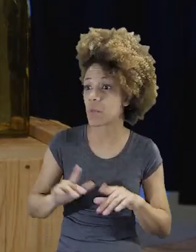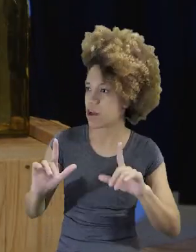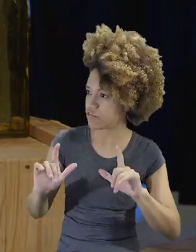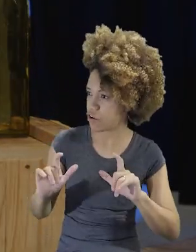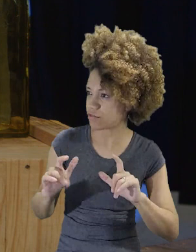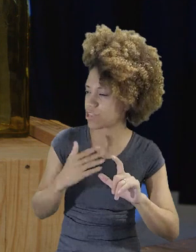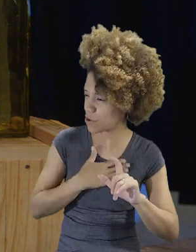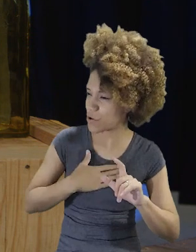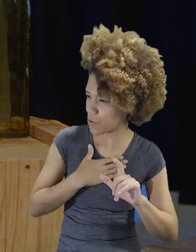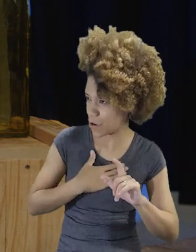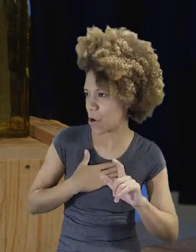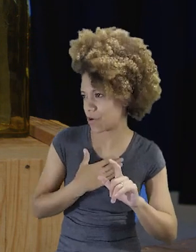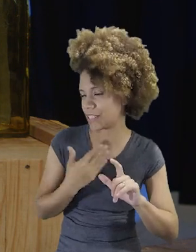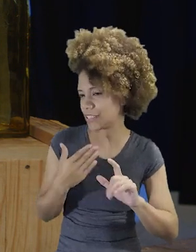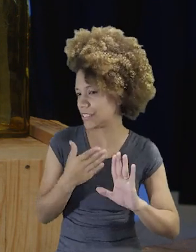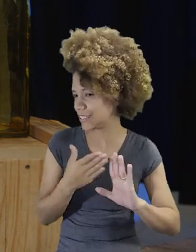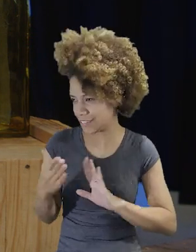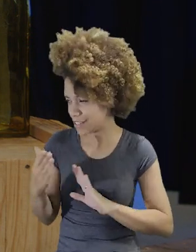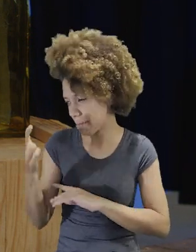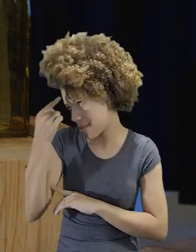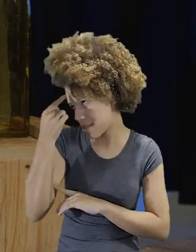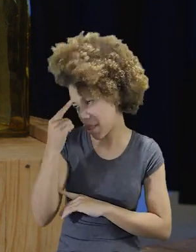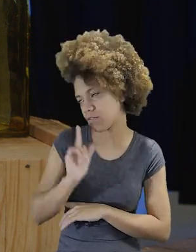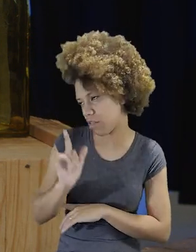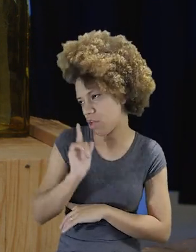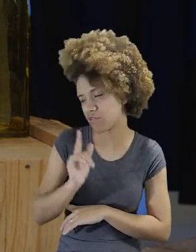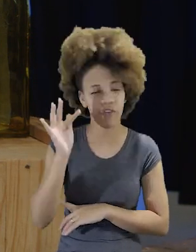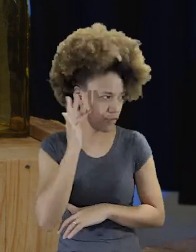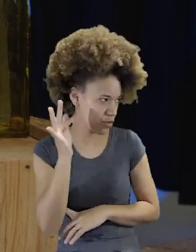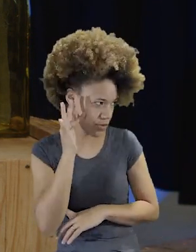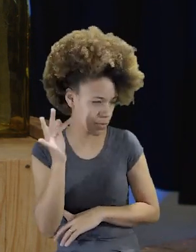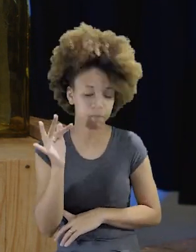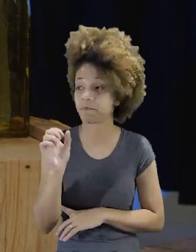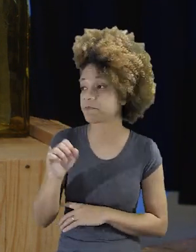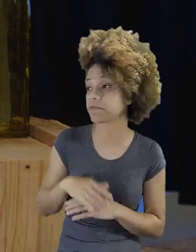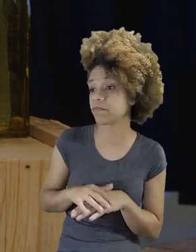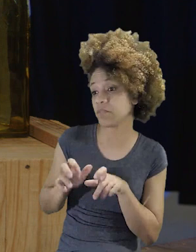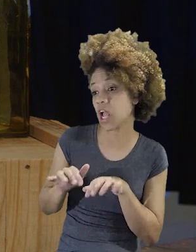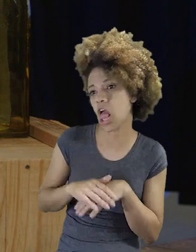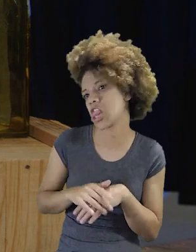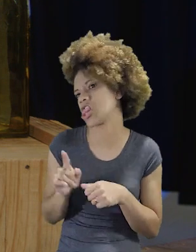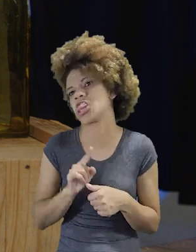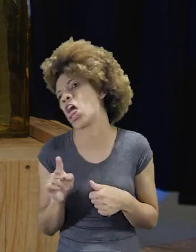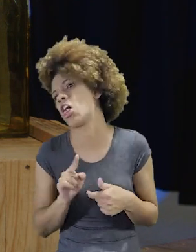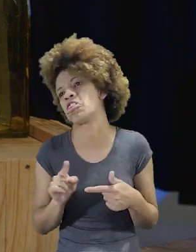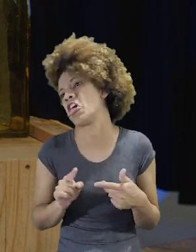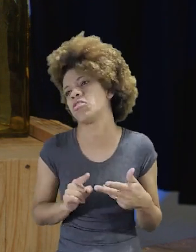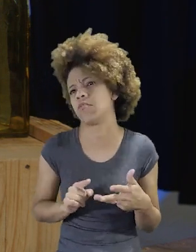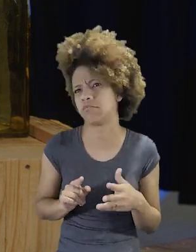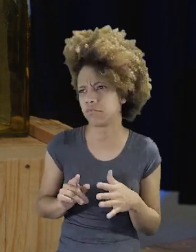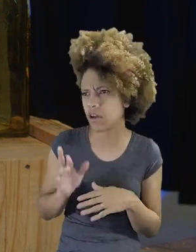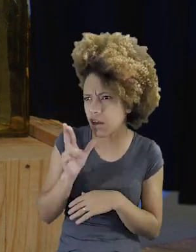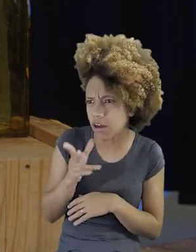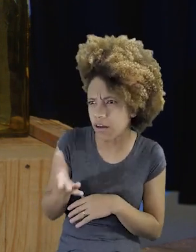tentei esse dia e botei essa foto que eu gostava eu gosto muito dessa dessa linha dessa dessa lógica e aí uma galera respondeu